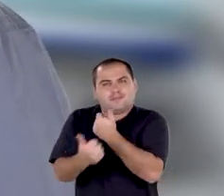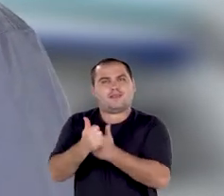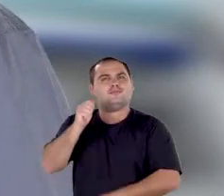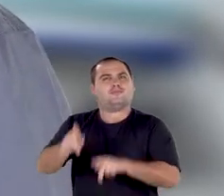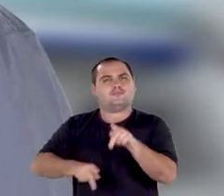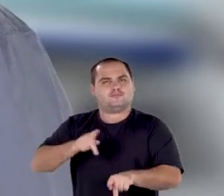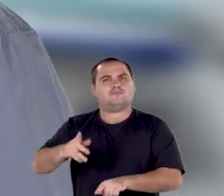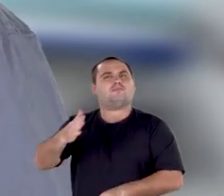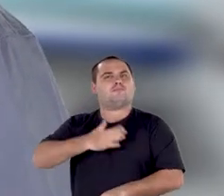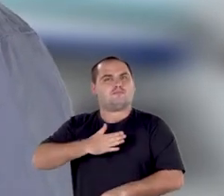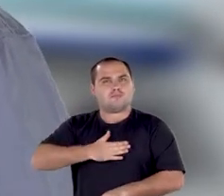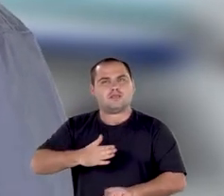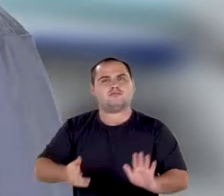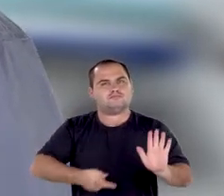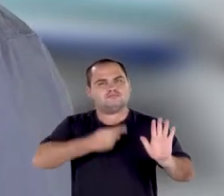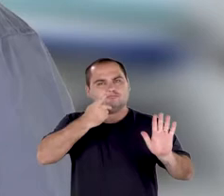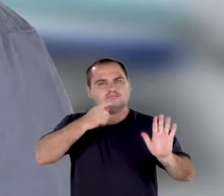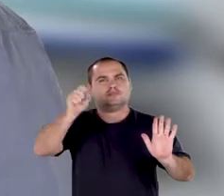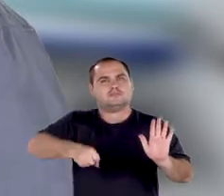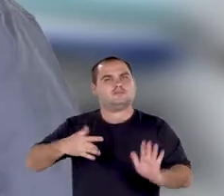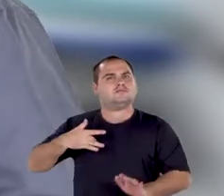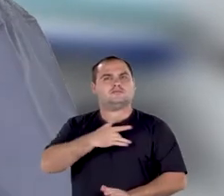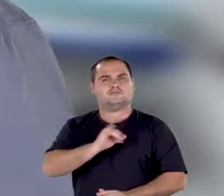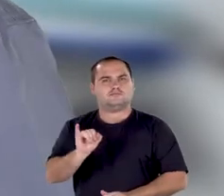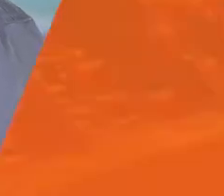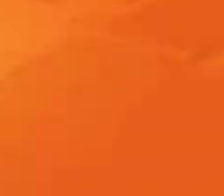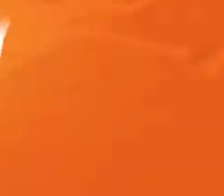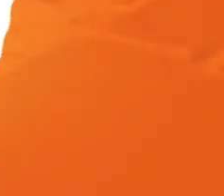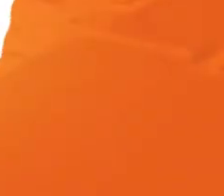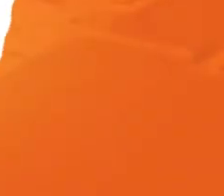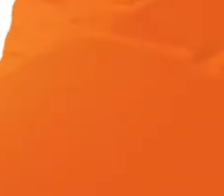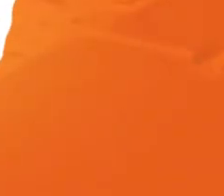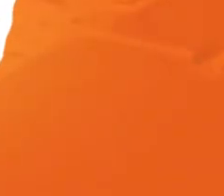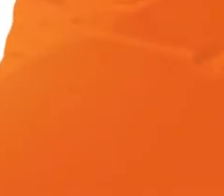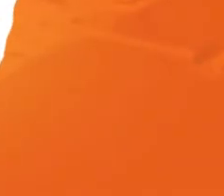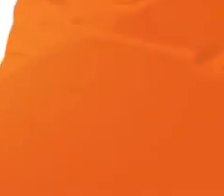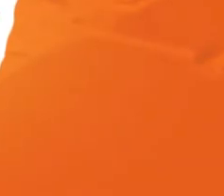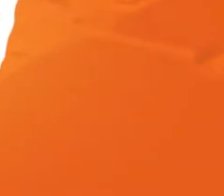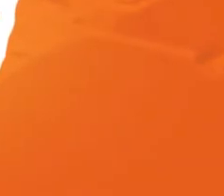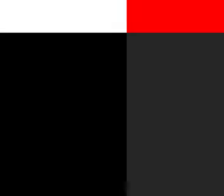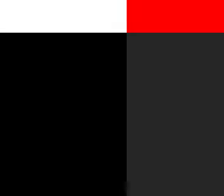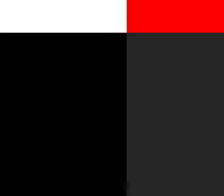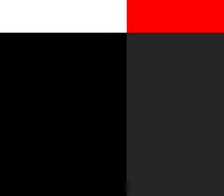perto da população. Esse é meu compromisso com a saúde de Itajaí.